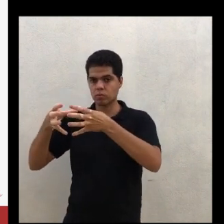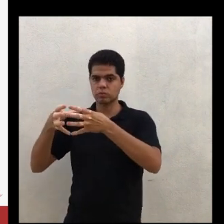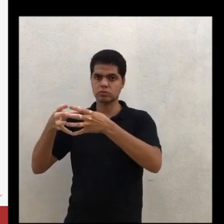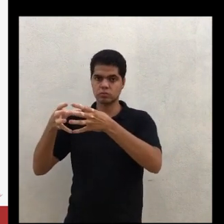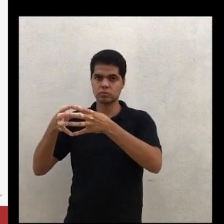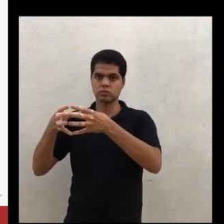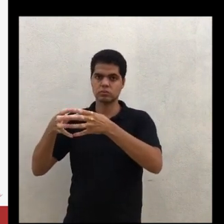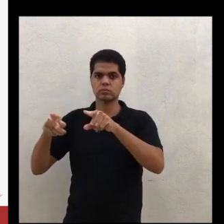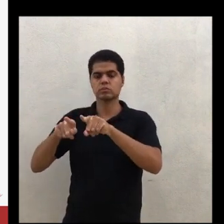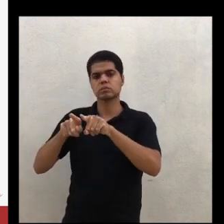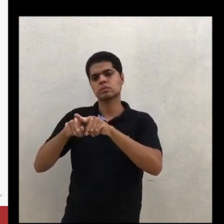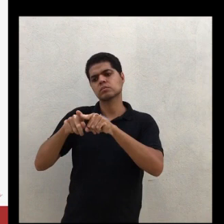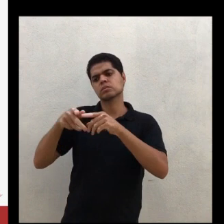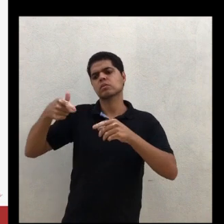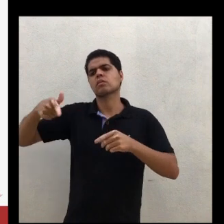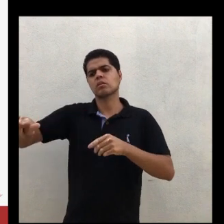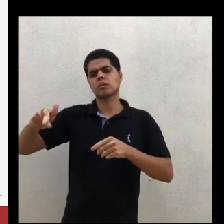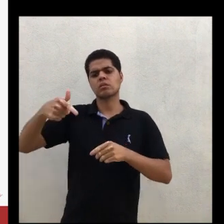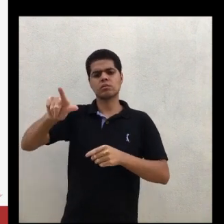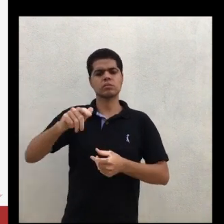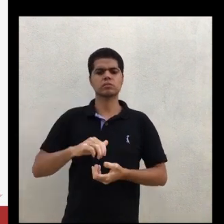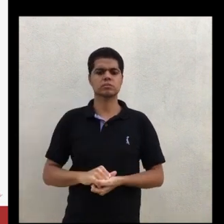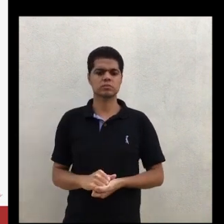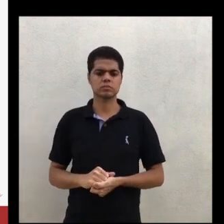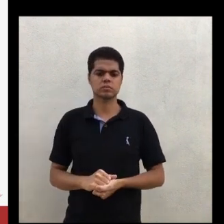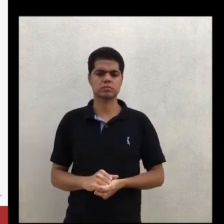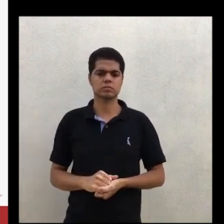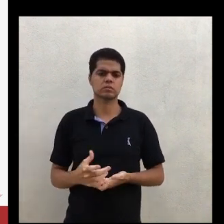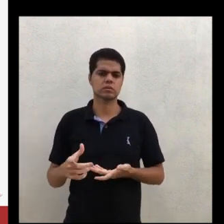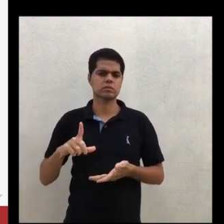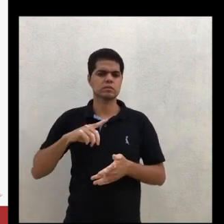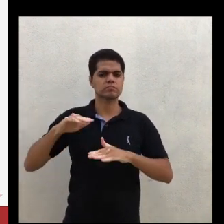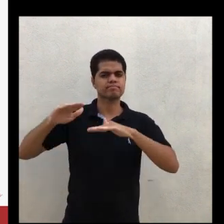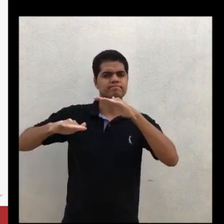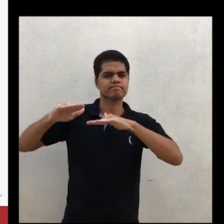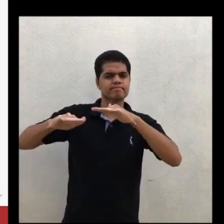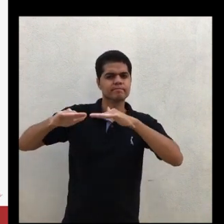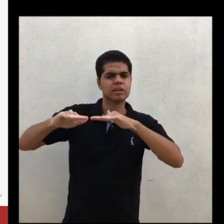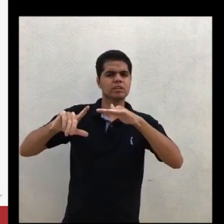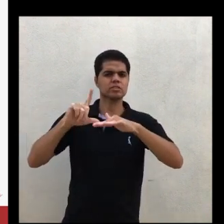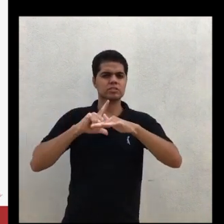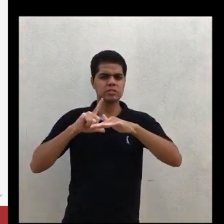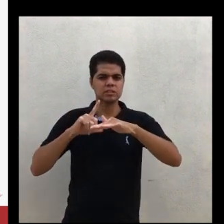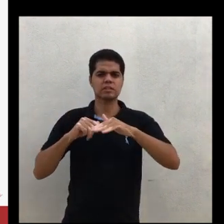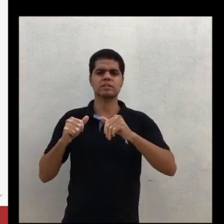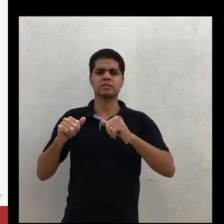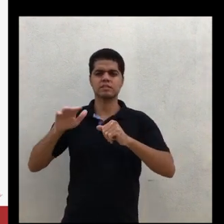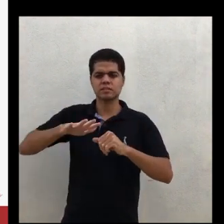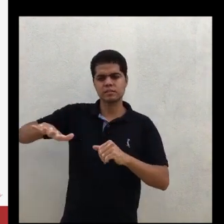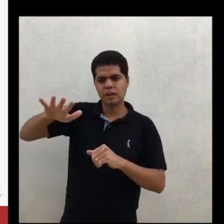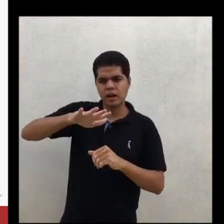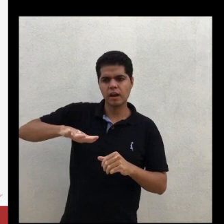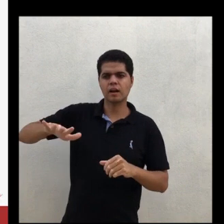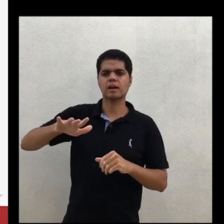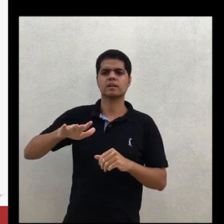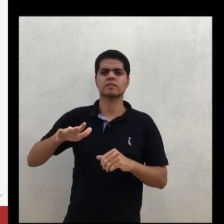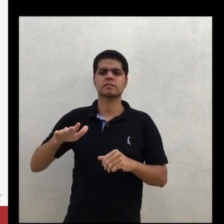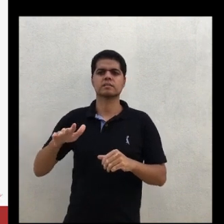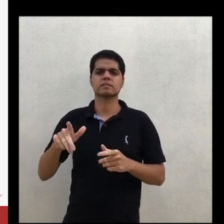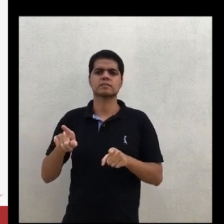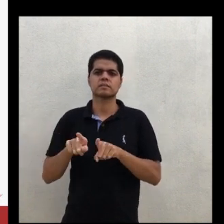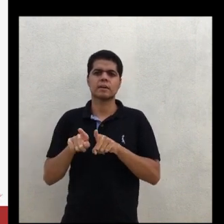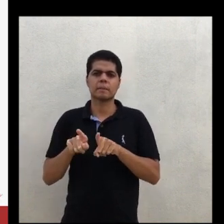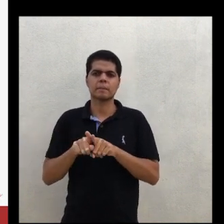uma média ponderada dessas áreas, tá? Ele vai pegar aqui dessas áreas de valor de pertinência